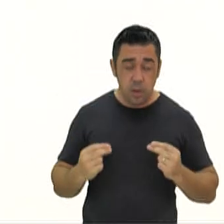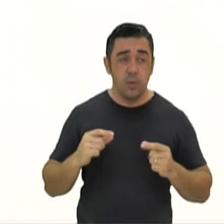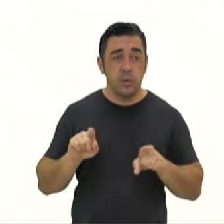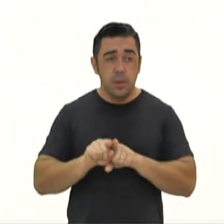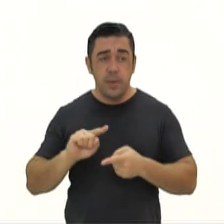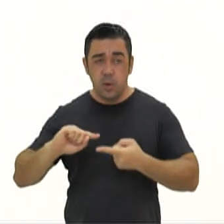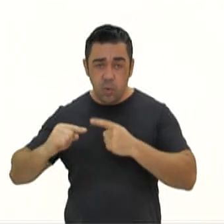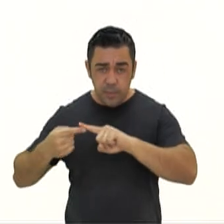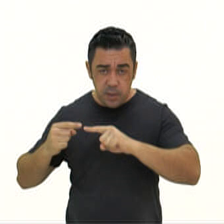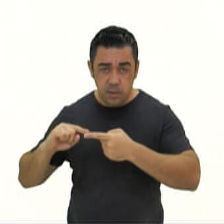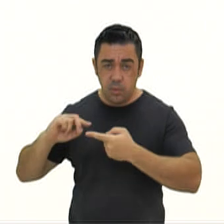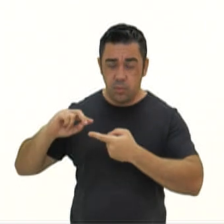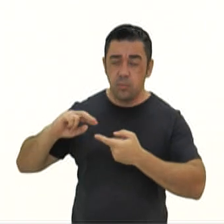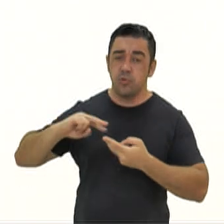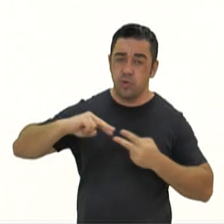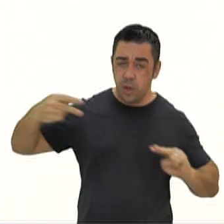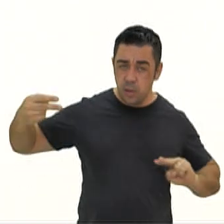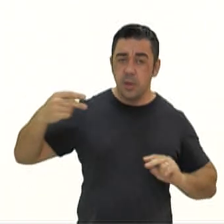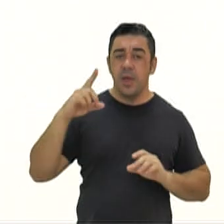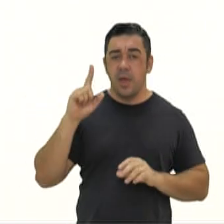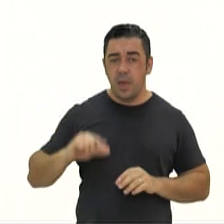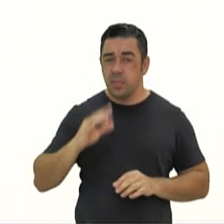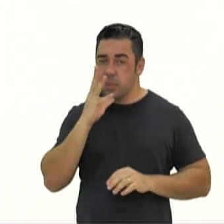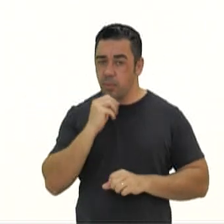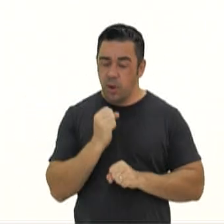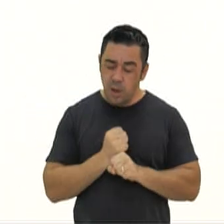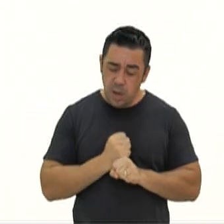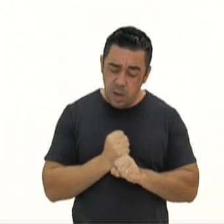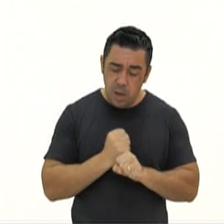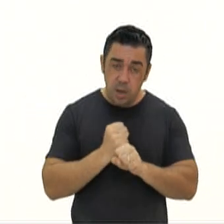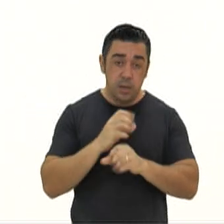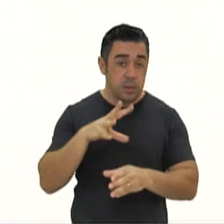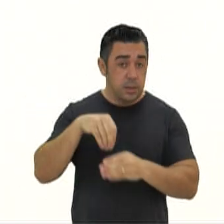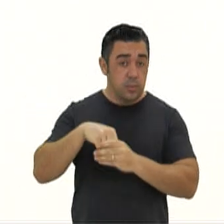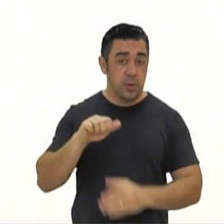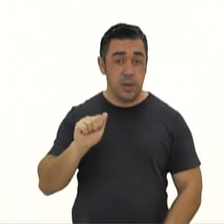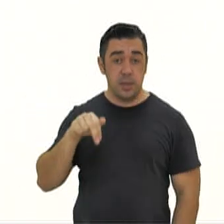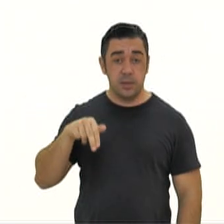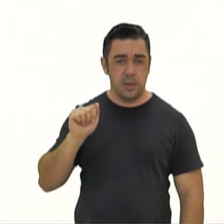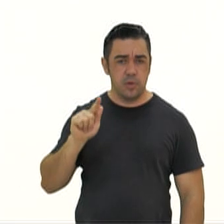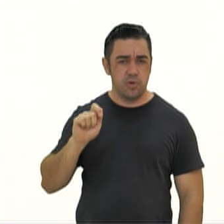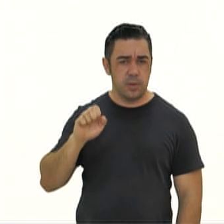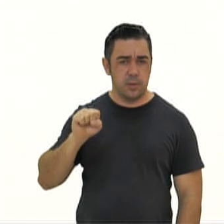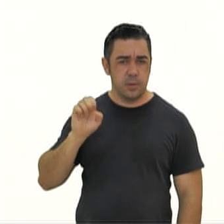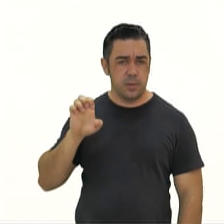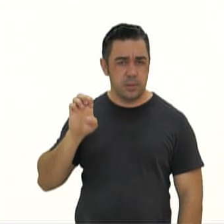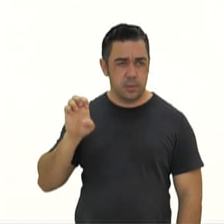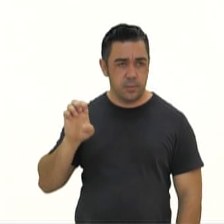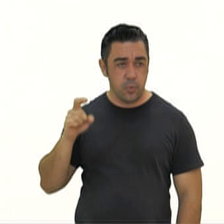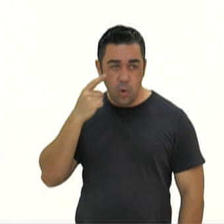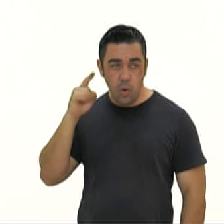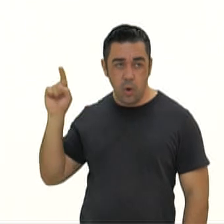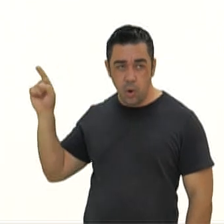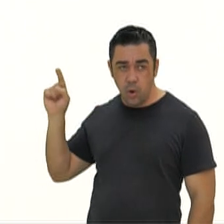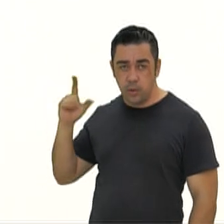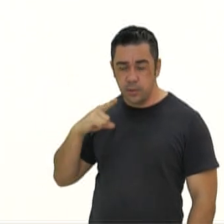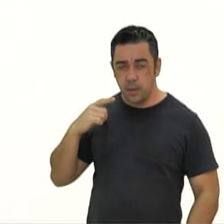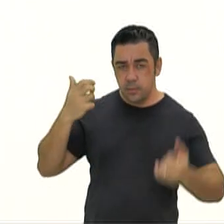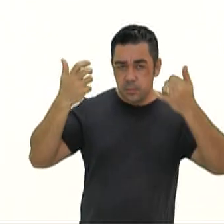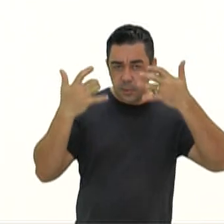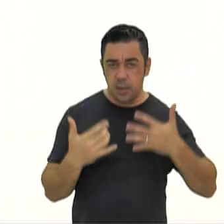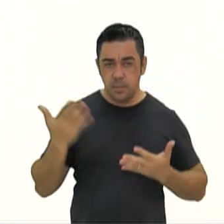gênica vão agir de acordo com o tempo, dentro da anagênese. Vamos entender um pouquinho isso olhando essa figurinha